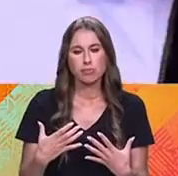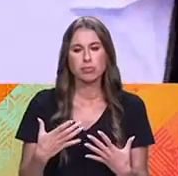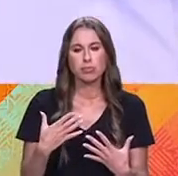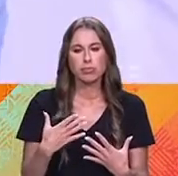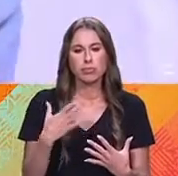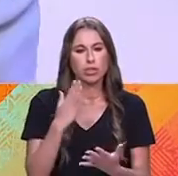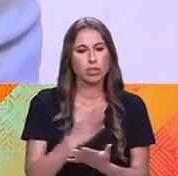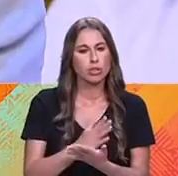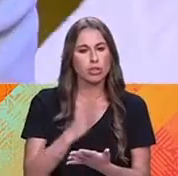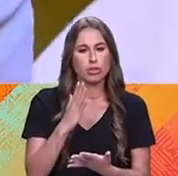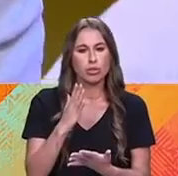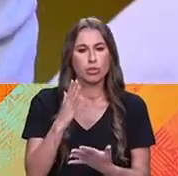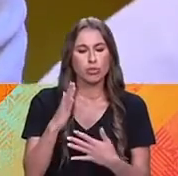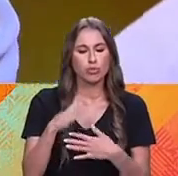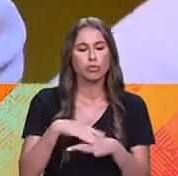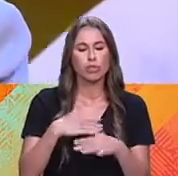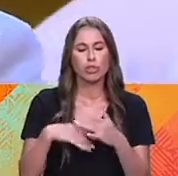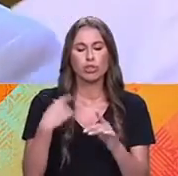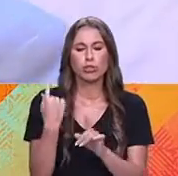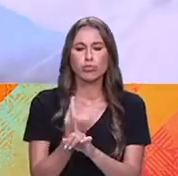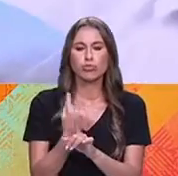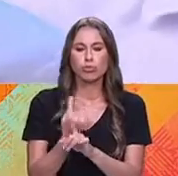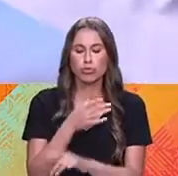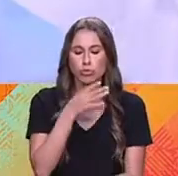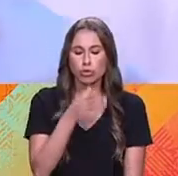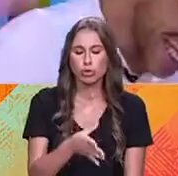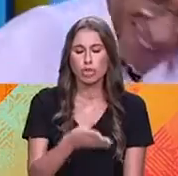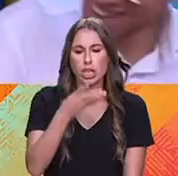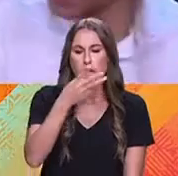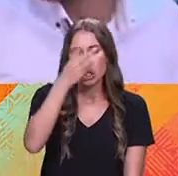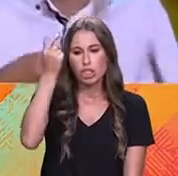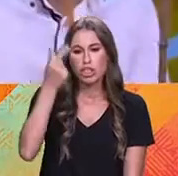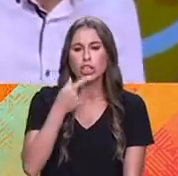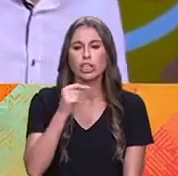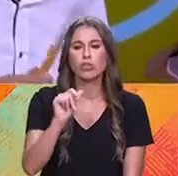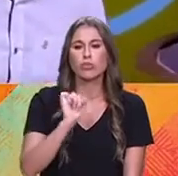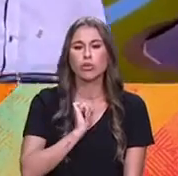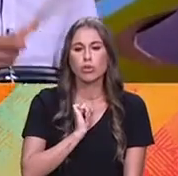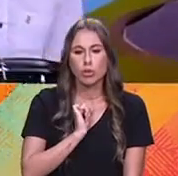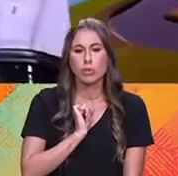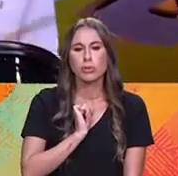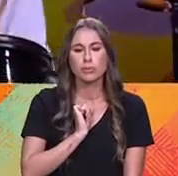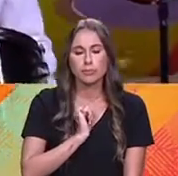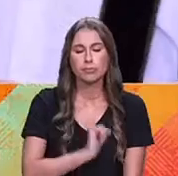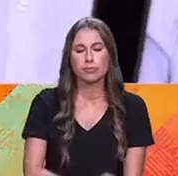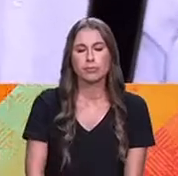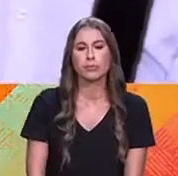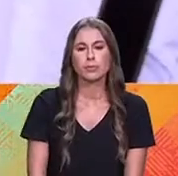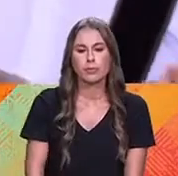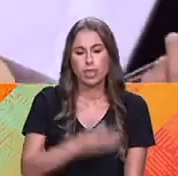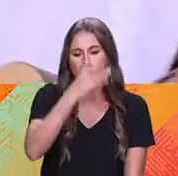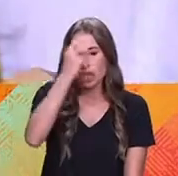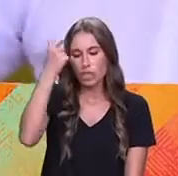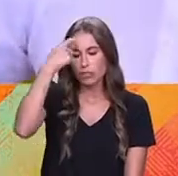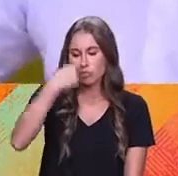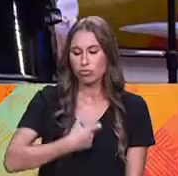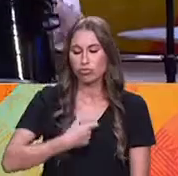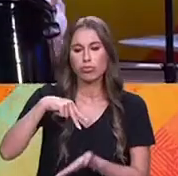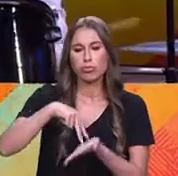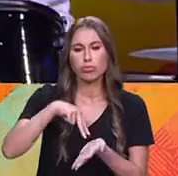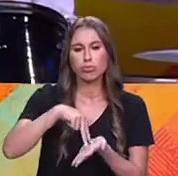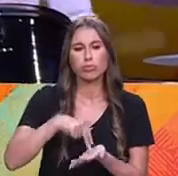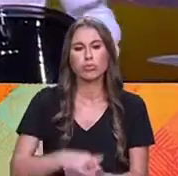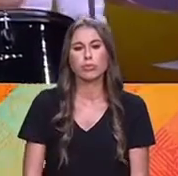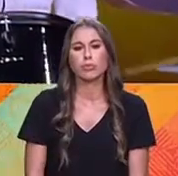resta fazer o que eu digo. Esquece o meu nome, nunca mais na vida. Esquece que eu existo, vou